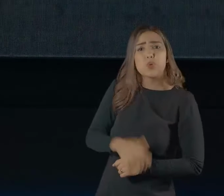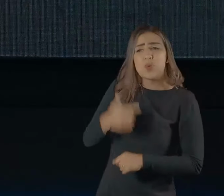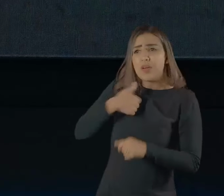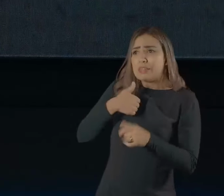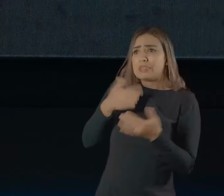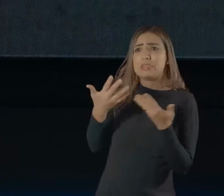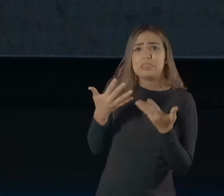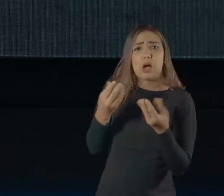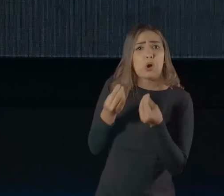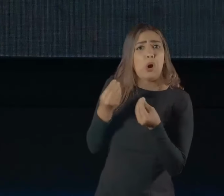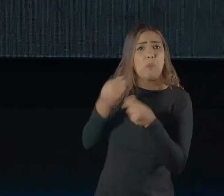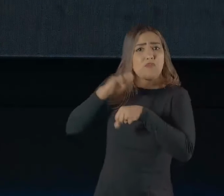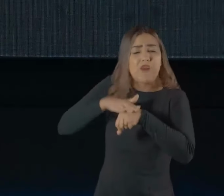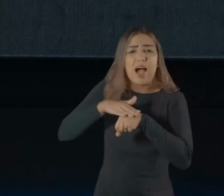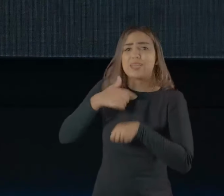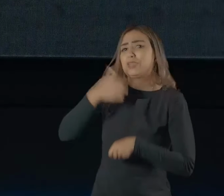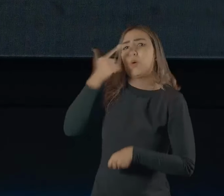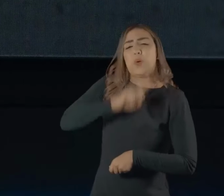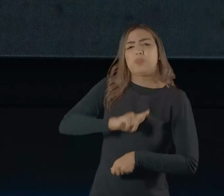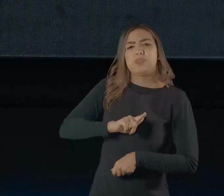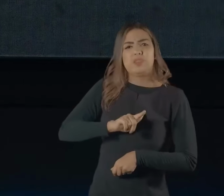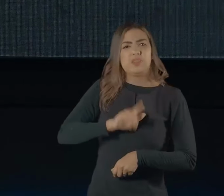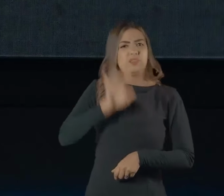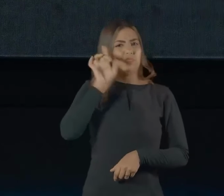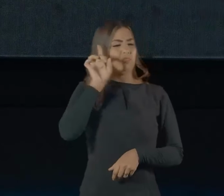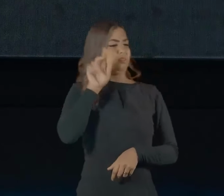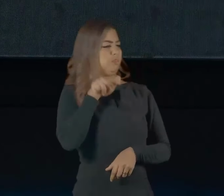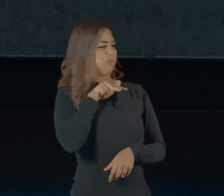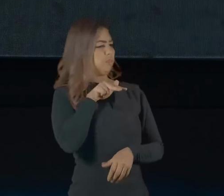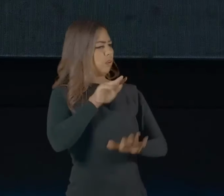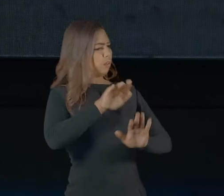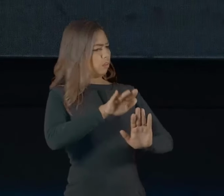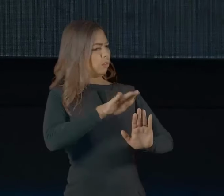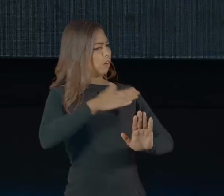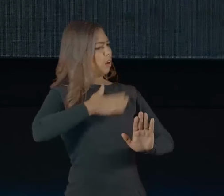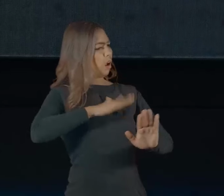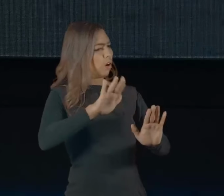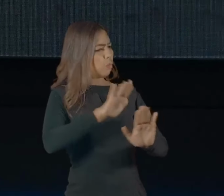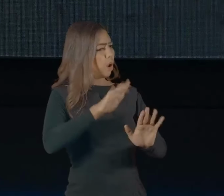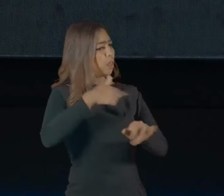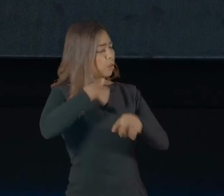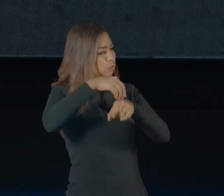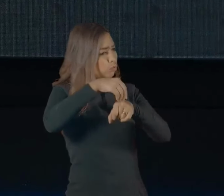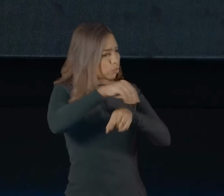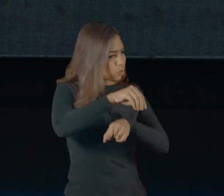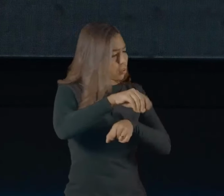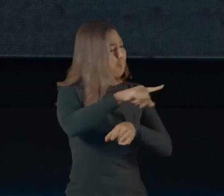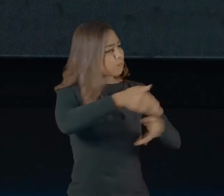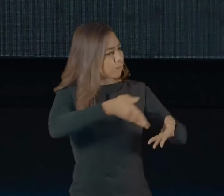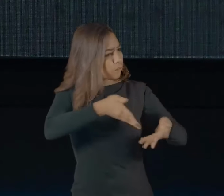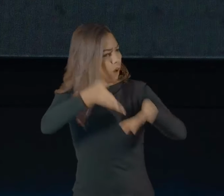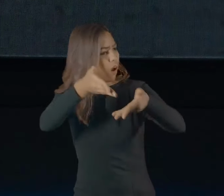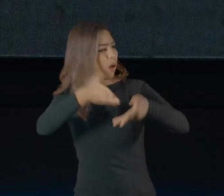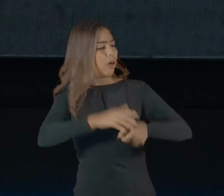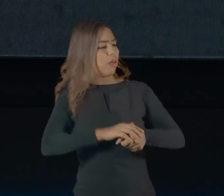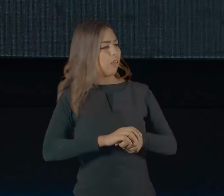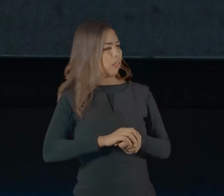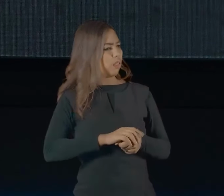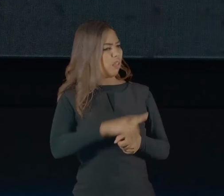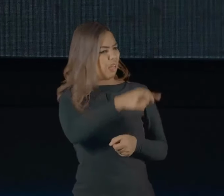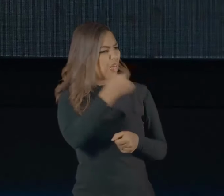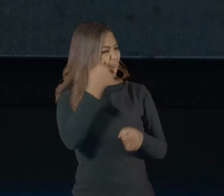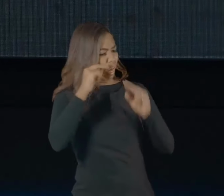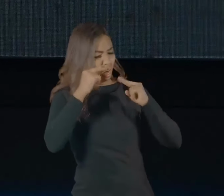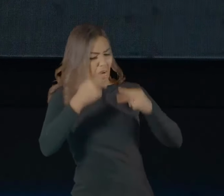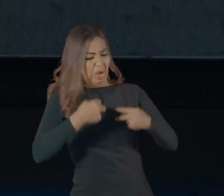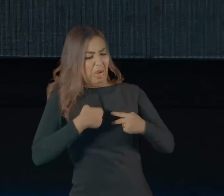essa conversa, não. Porque tudo que eu te mandar falar, você vai falar. Não se olhe como, não olhe para você